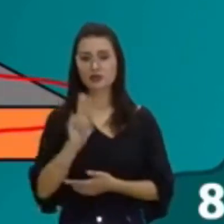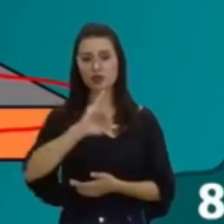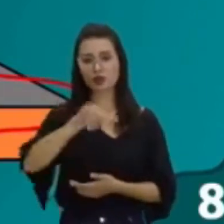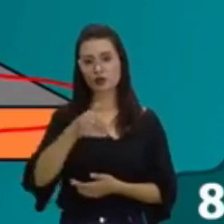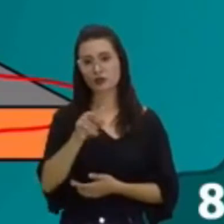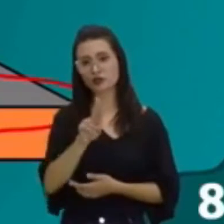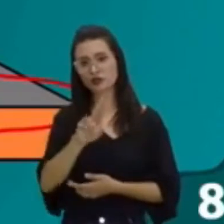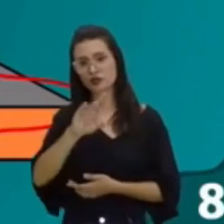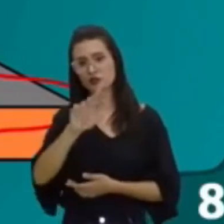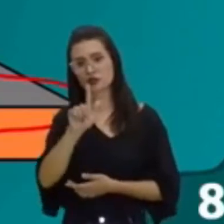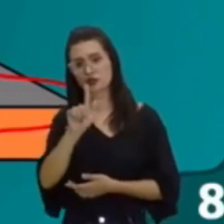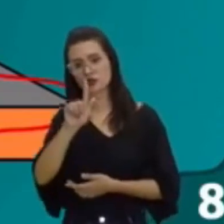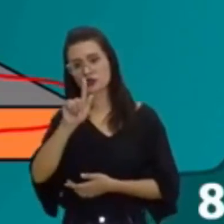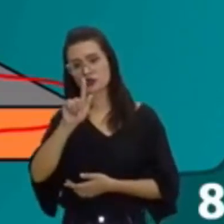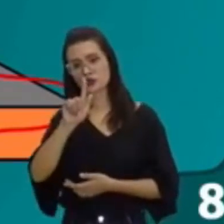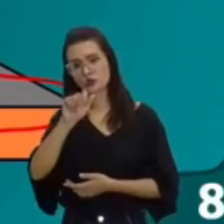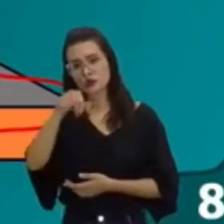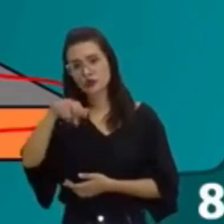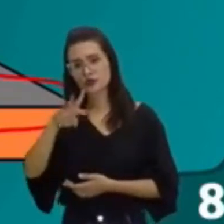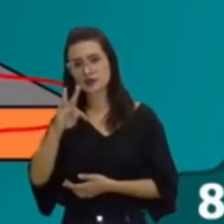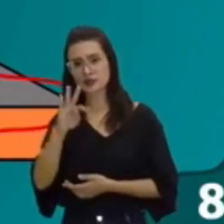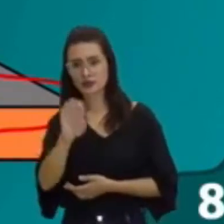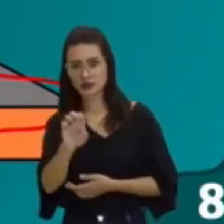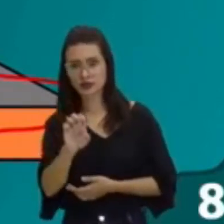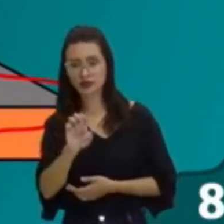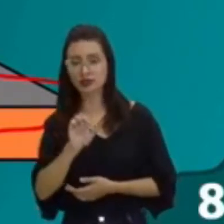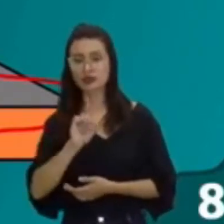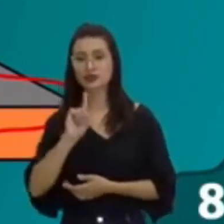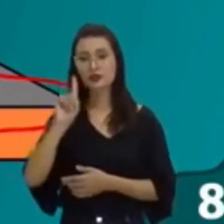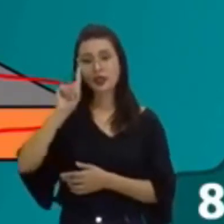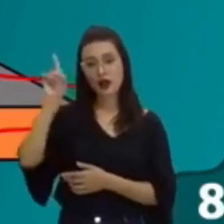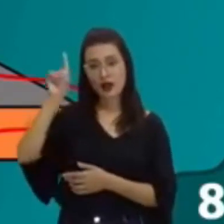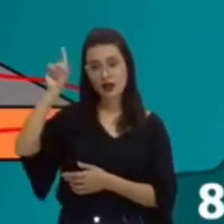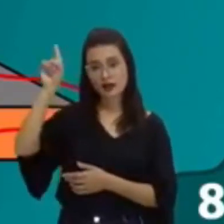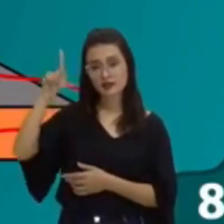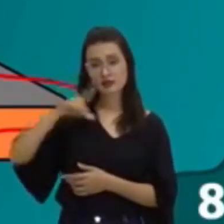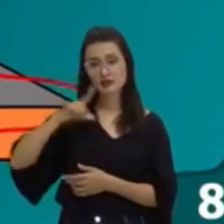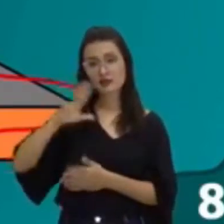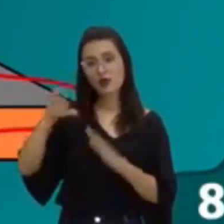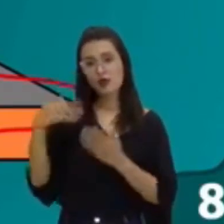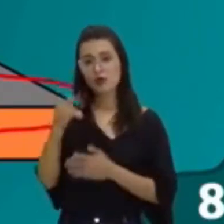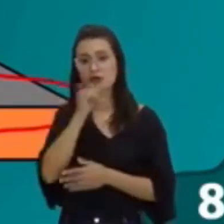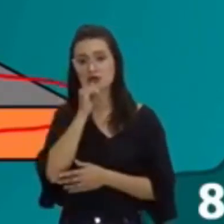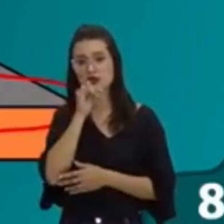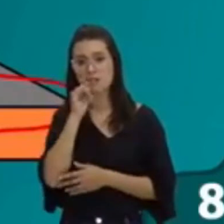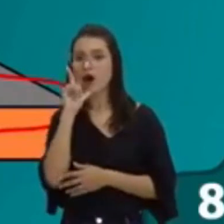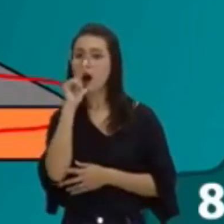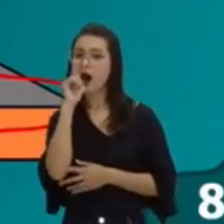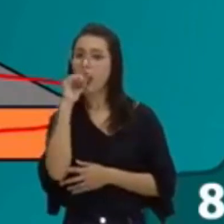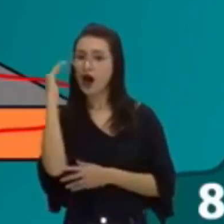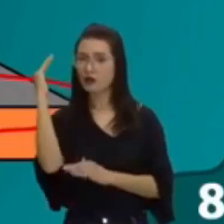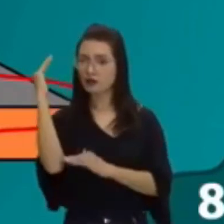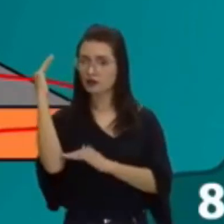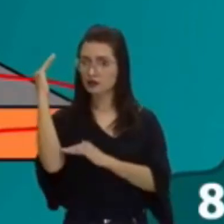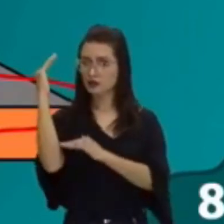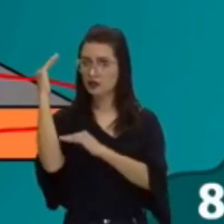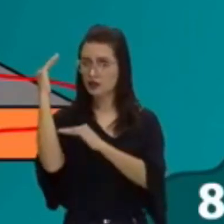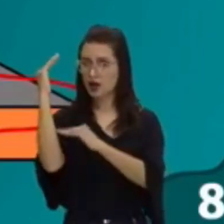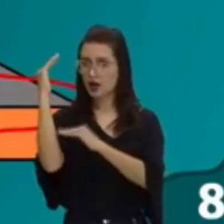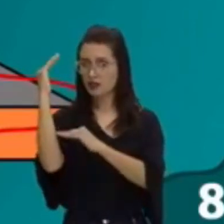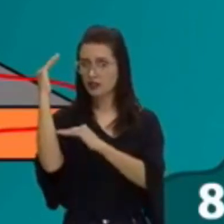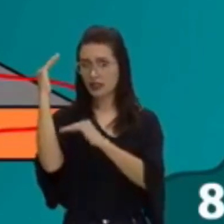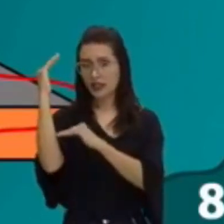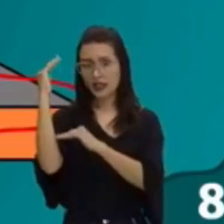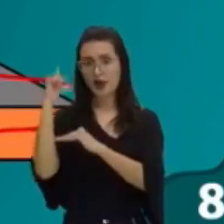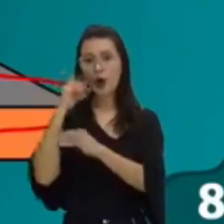barragem drenante é assim: quando o nível da água atinge quase a altura dessa barragem, olha como eles constroem a